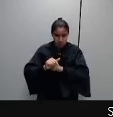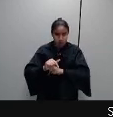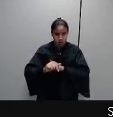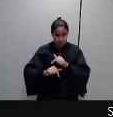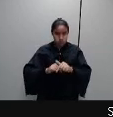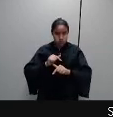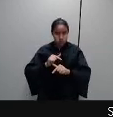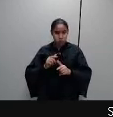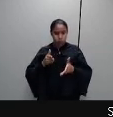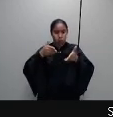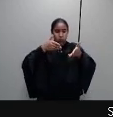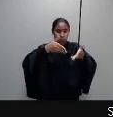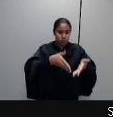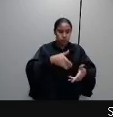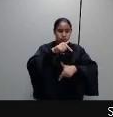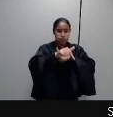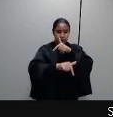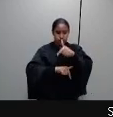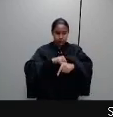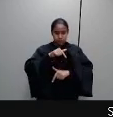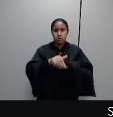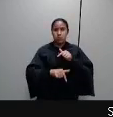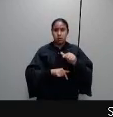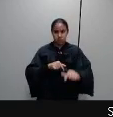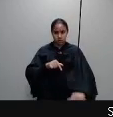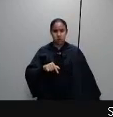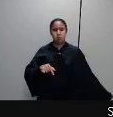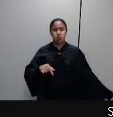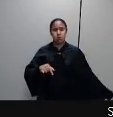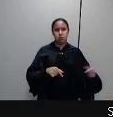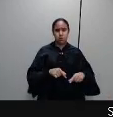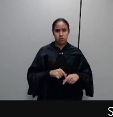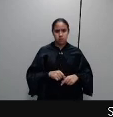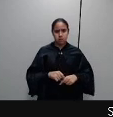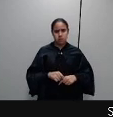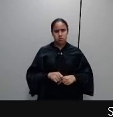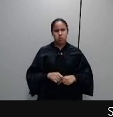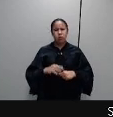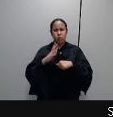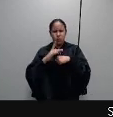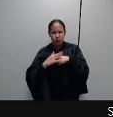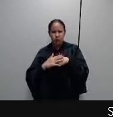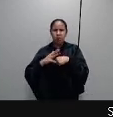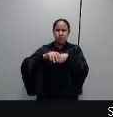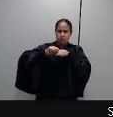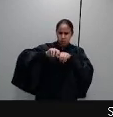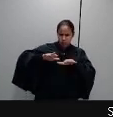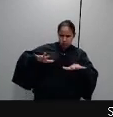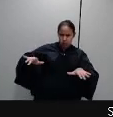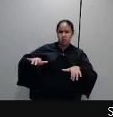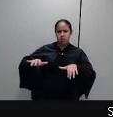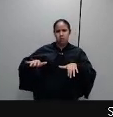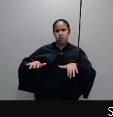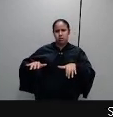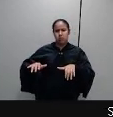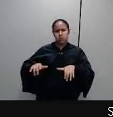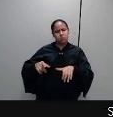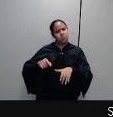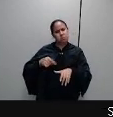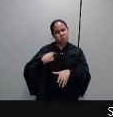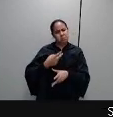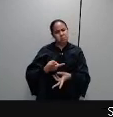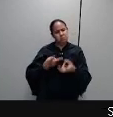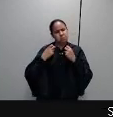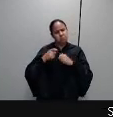precaucional de doenças endemias e até de pandemias eu penso que deve ter reparação pecuniária